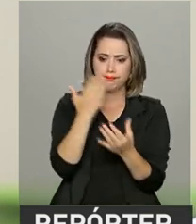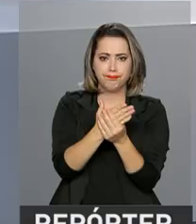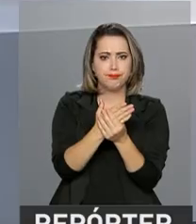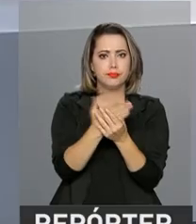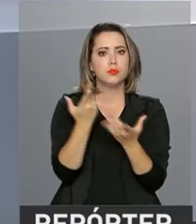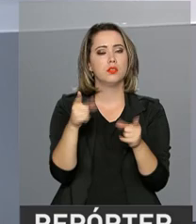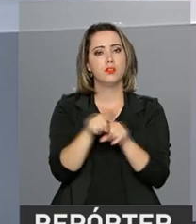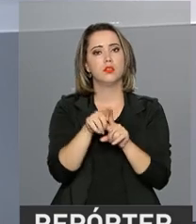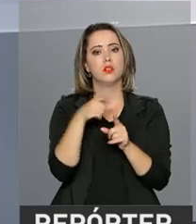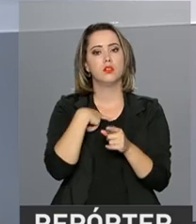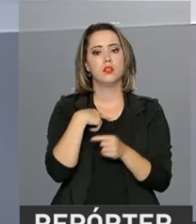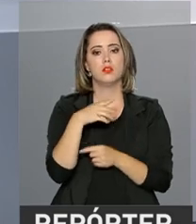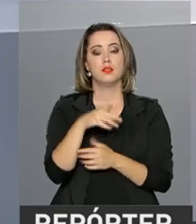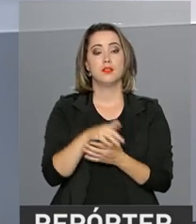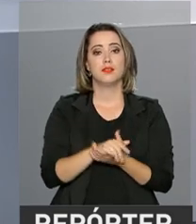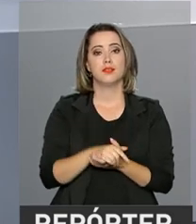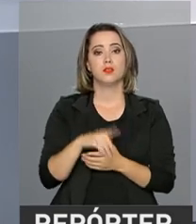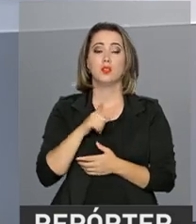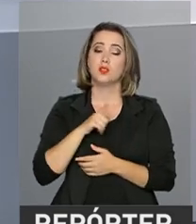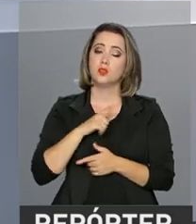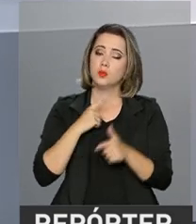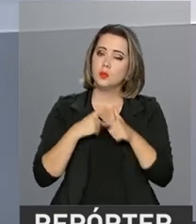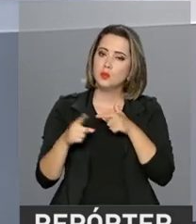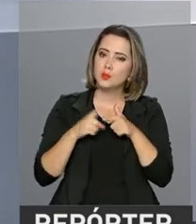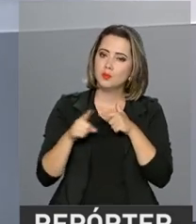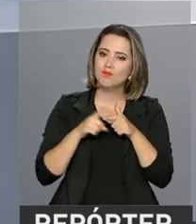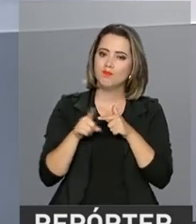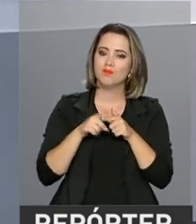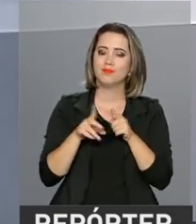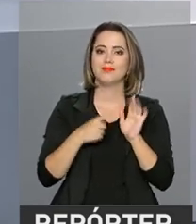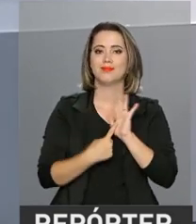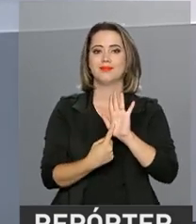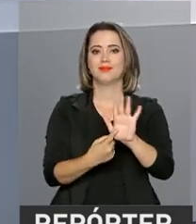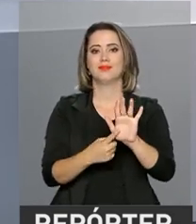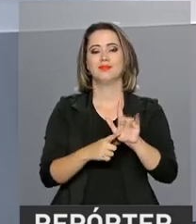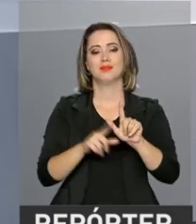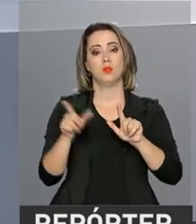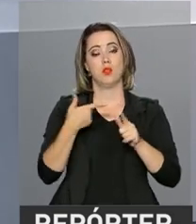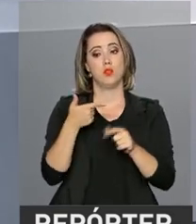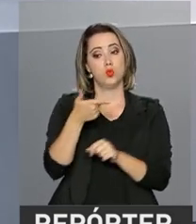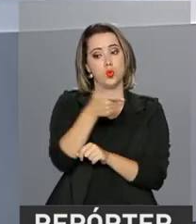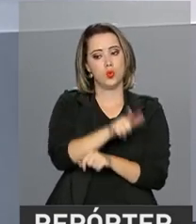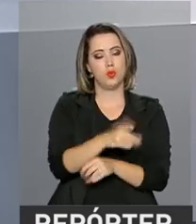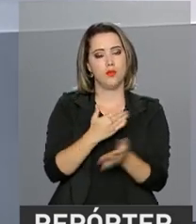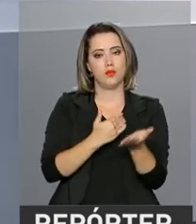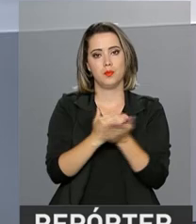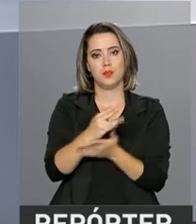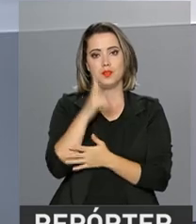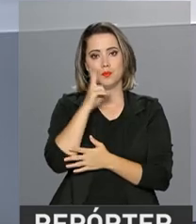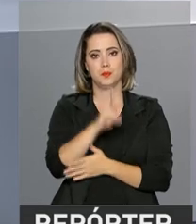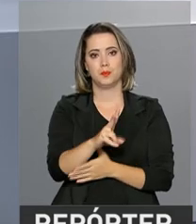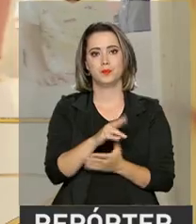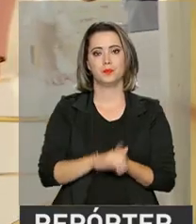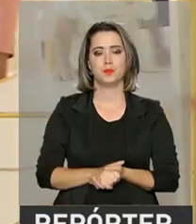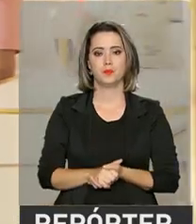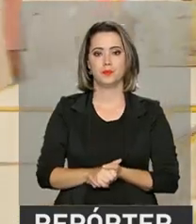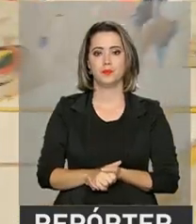uma comida saudável. Como aqui. Bom, nós estamos com um problema para mostrar essa reportagem, mas nós vamos começar novamente. Acompanhe.